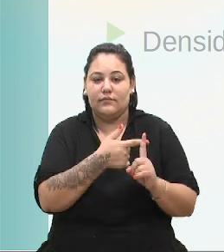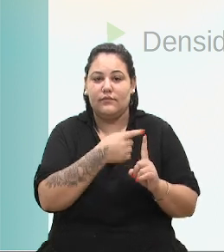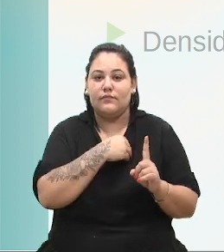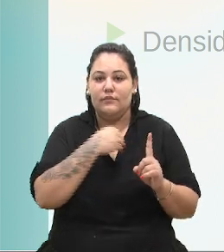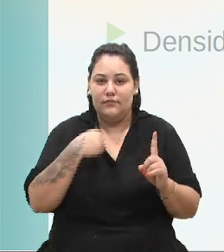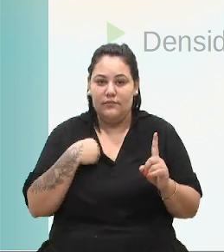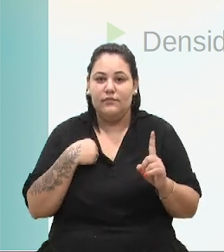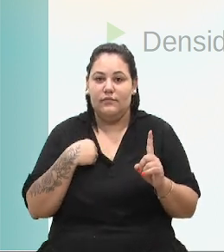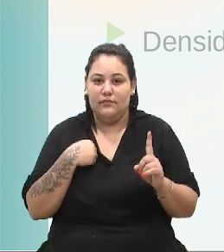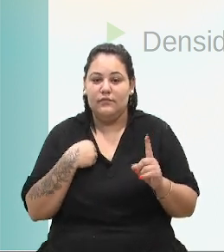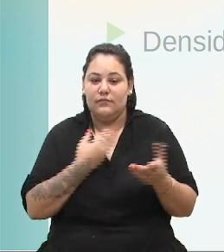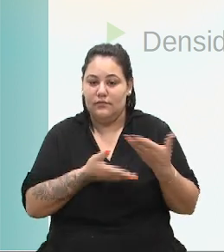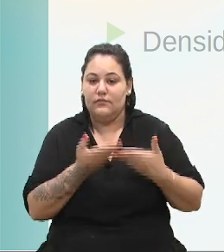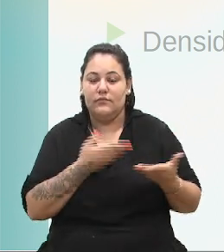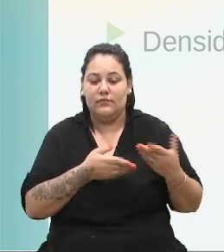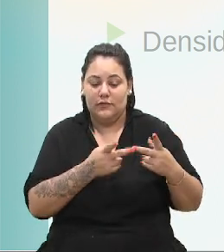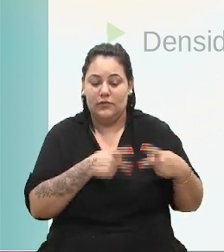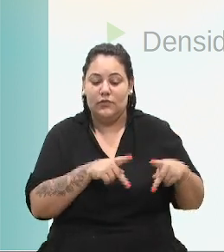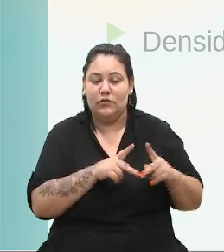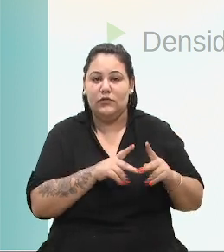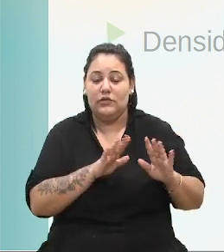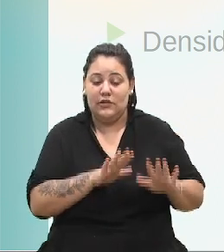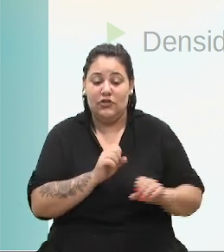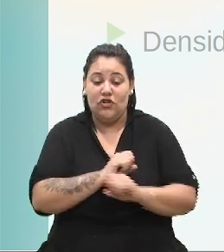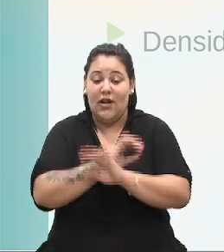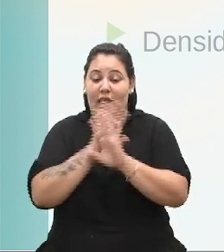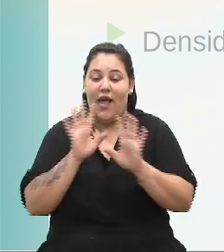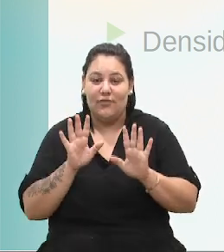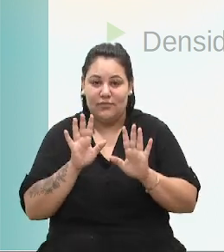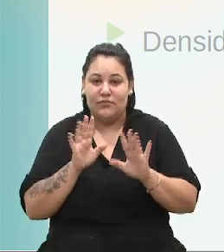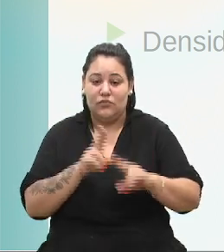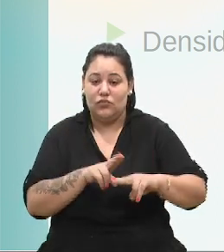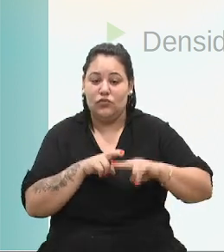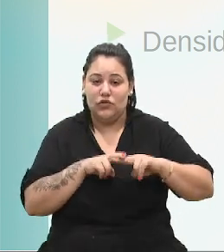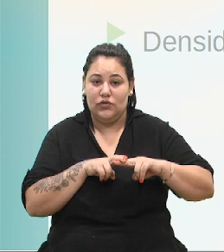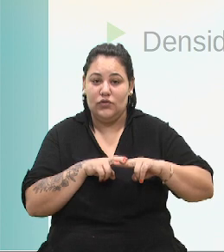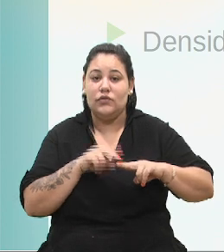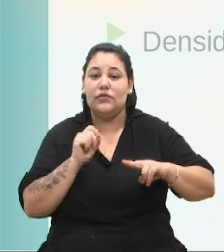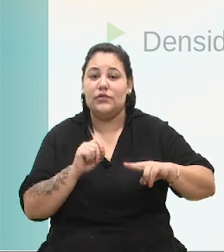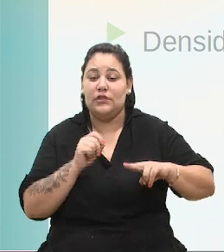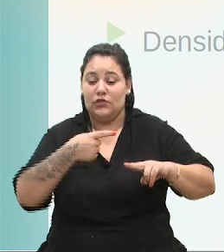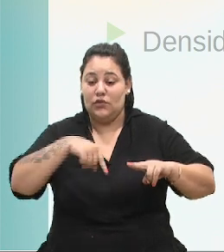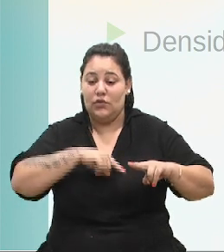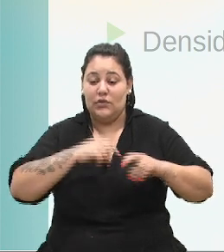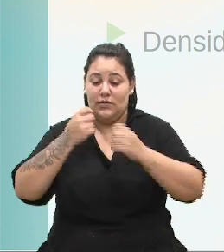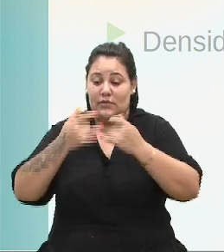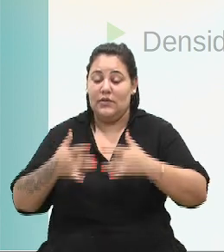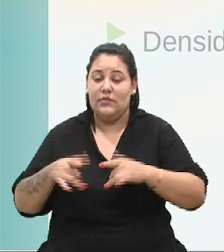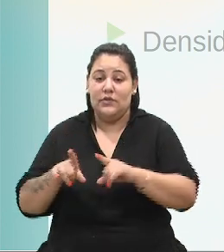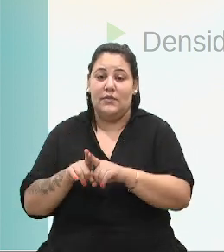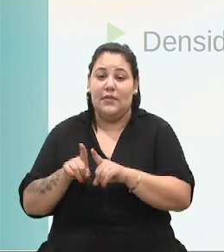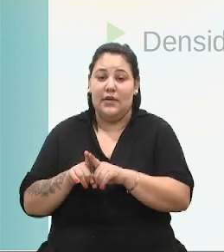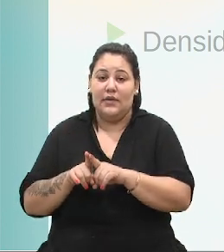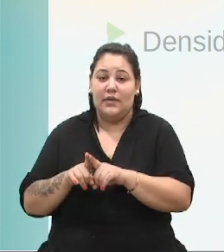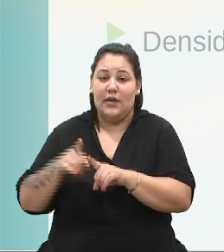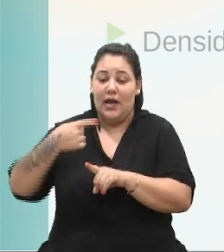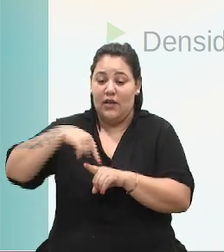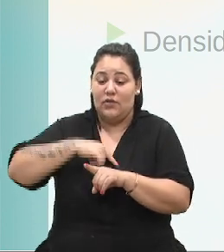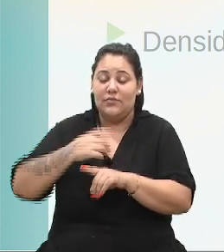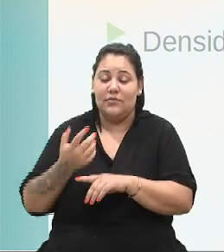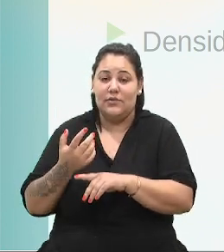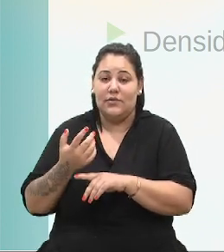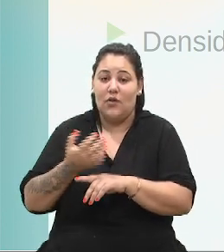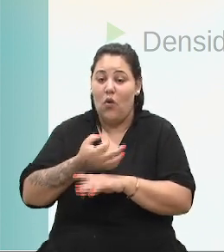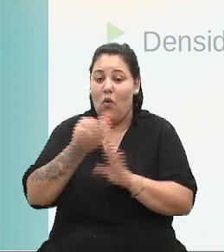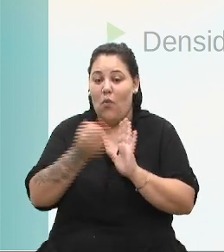precisa a população. Isso tem que ficar muito bem claro. Por isso que nós reforçamos aqui a nossa contrariedade por